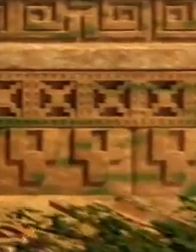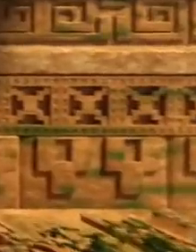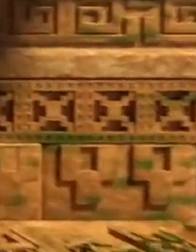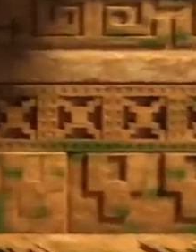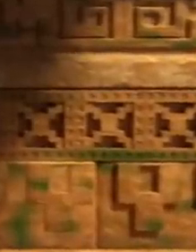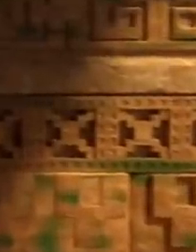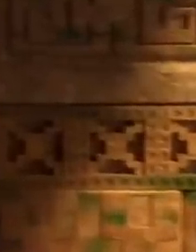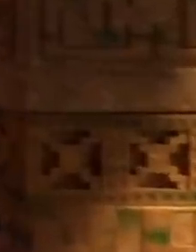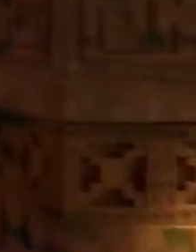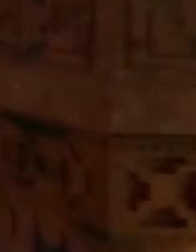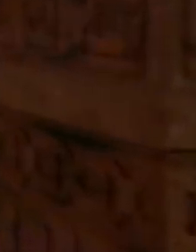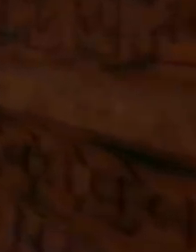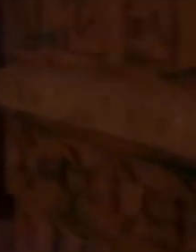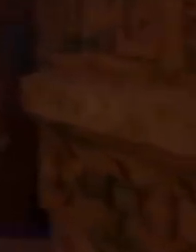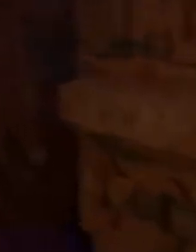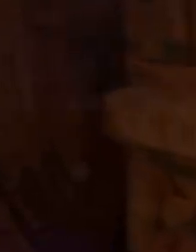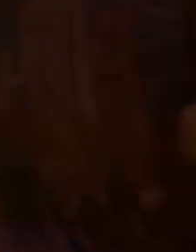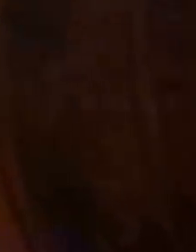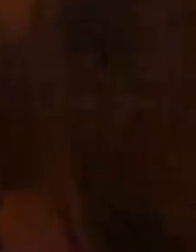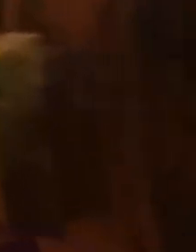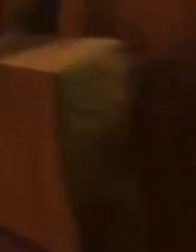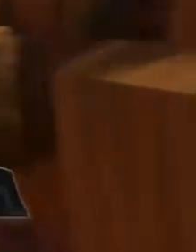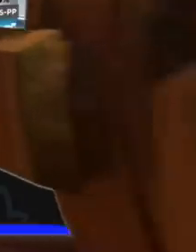E aí